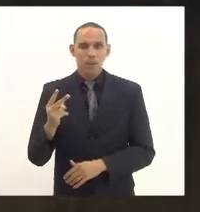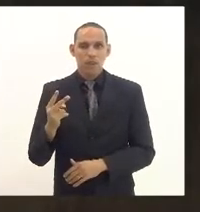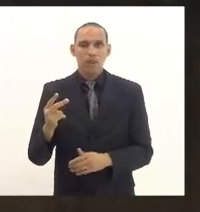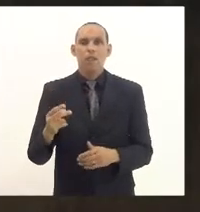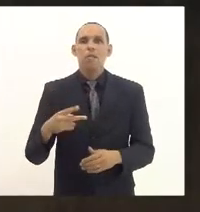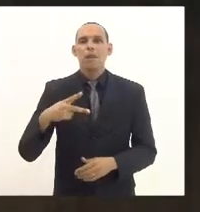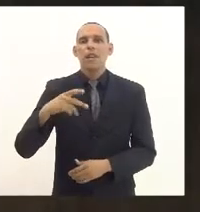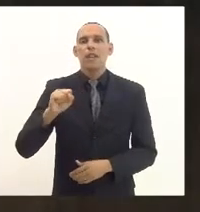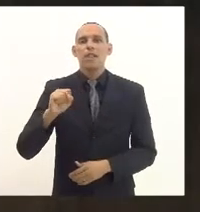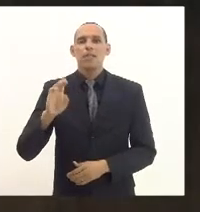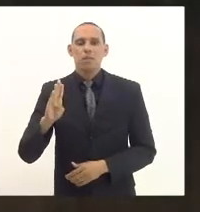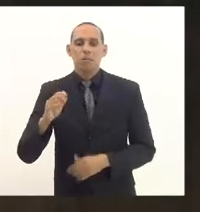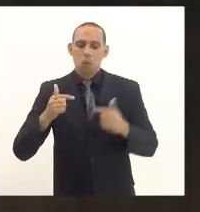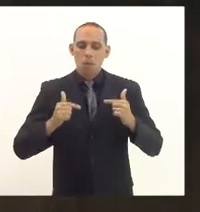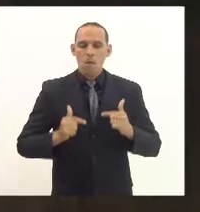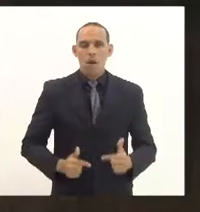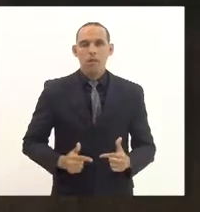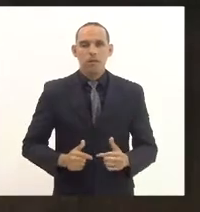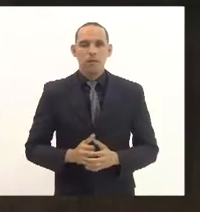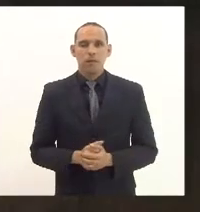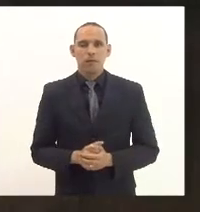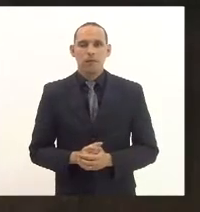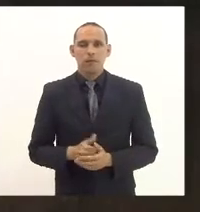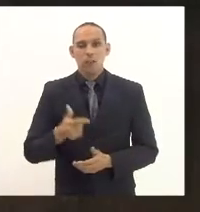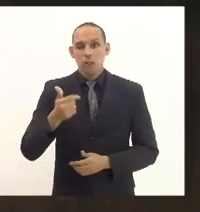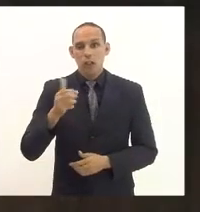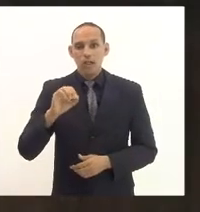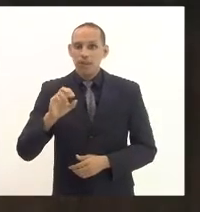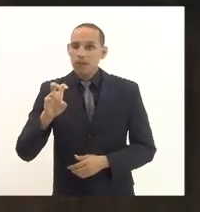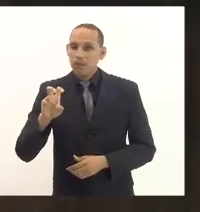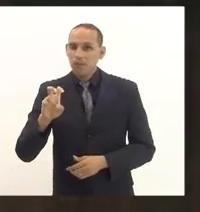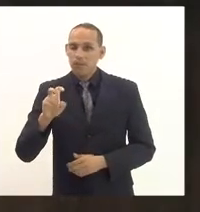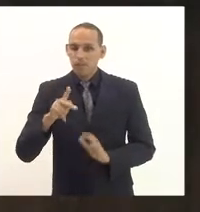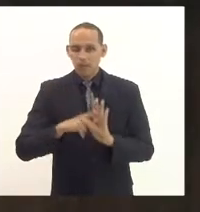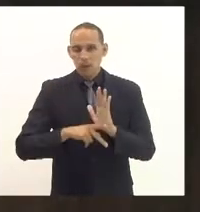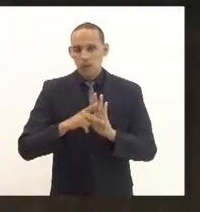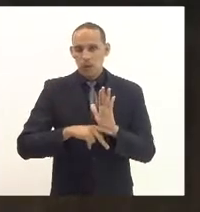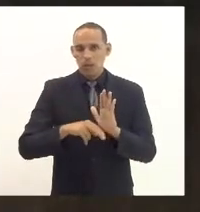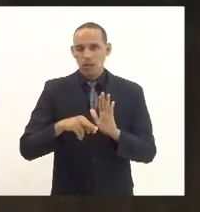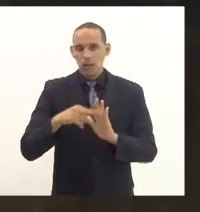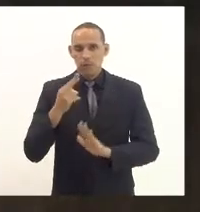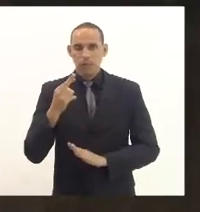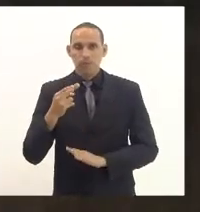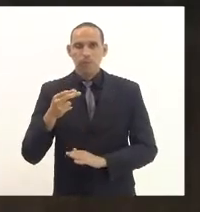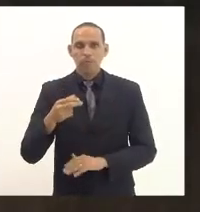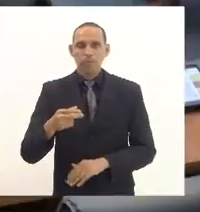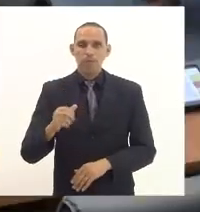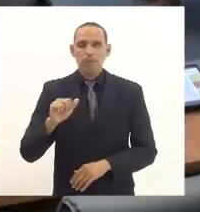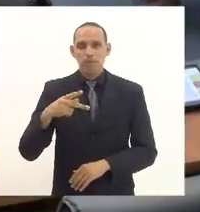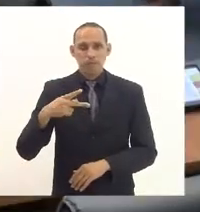do PSB vota abstenção. Projeto de resolução 1205, abstenção do PSB.